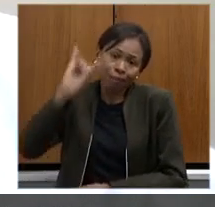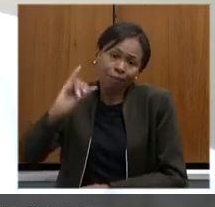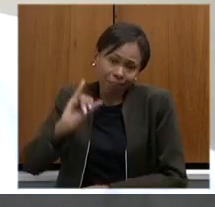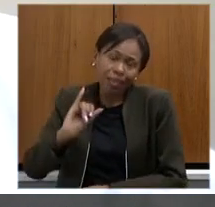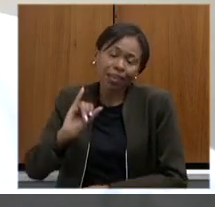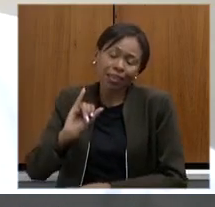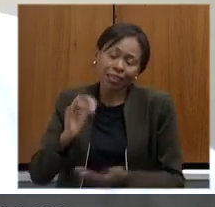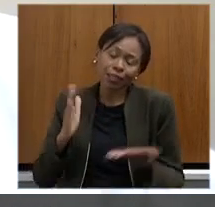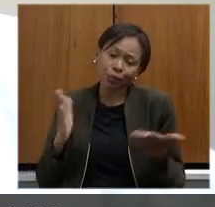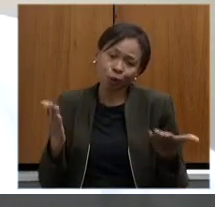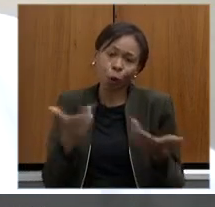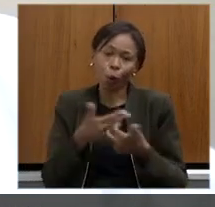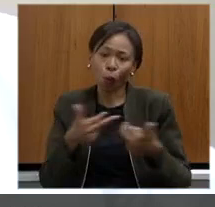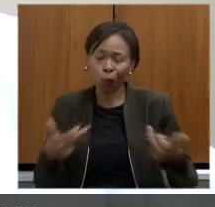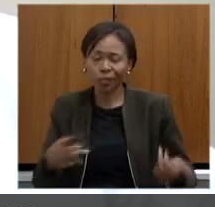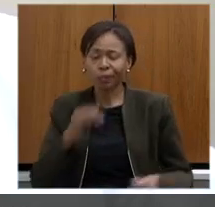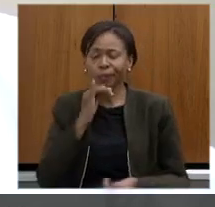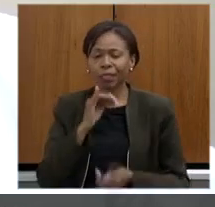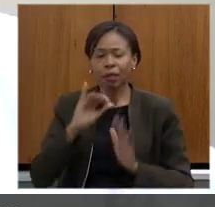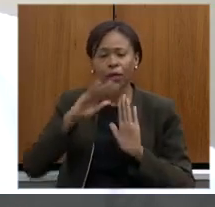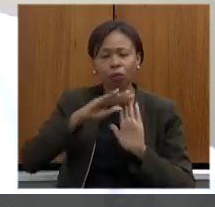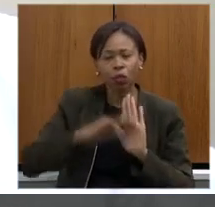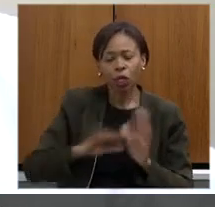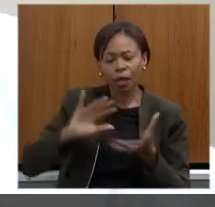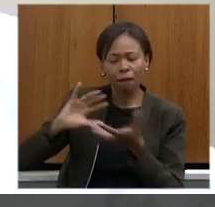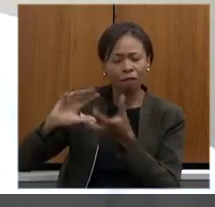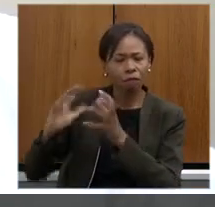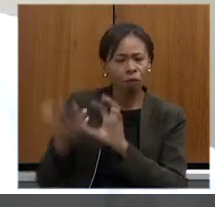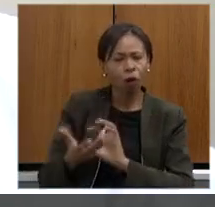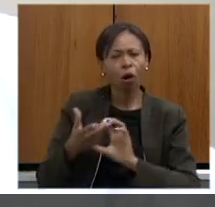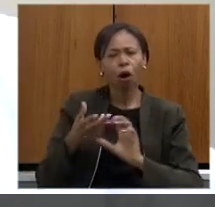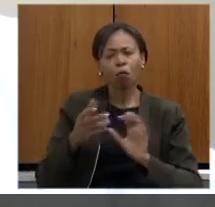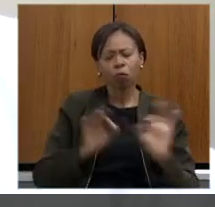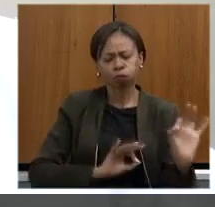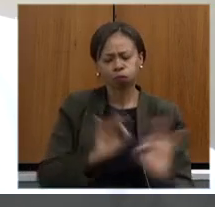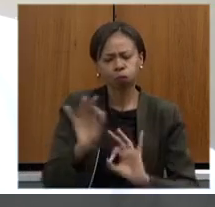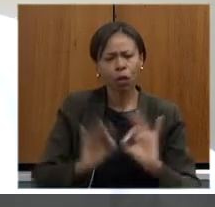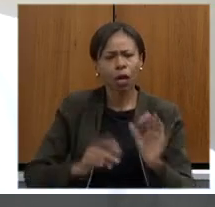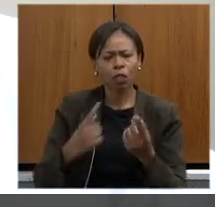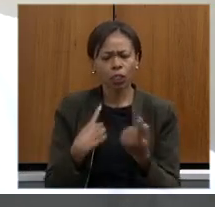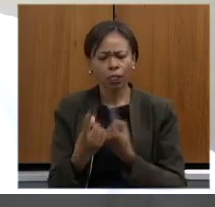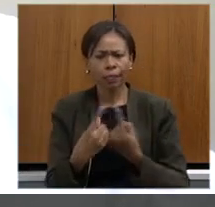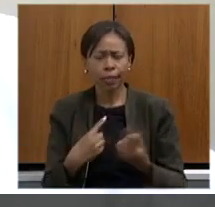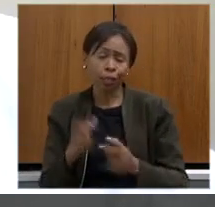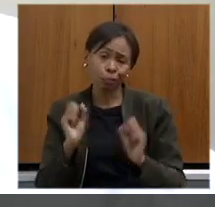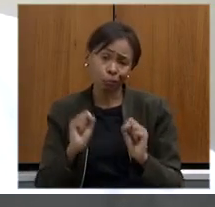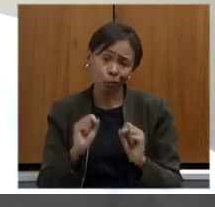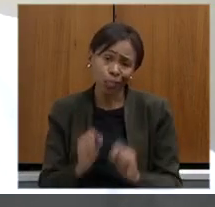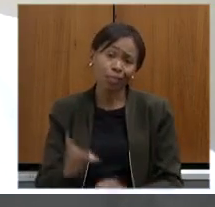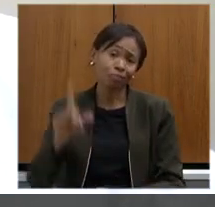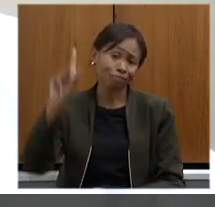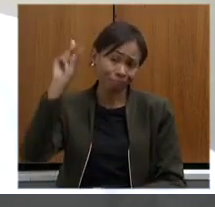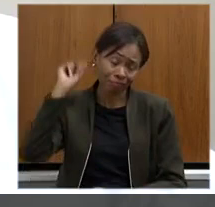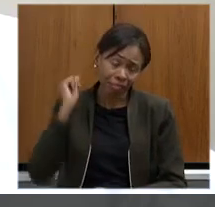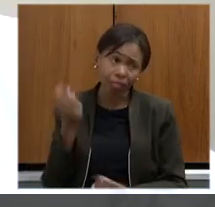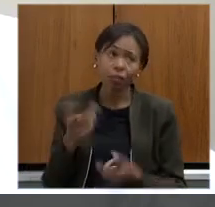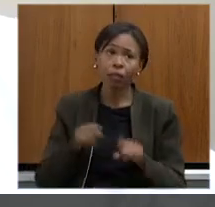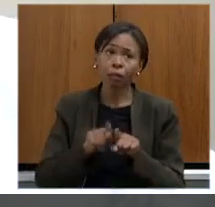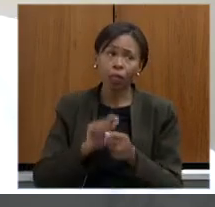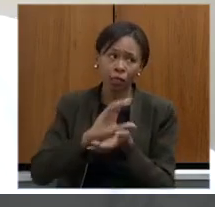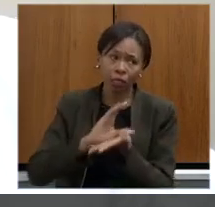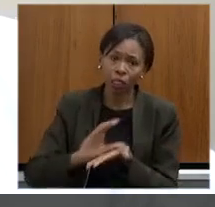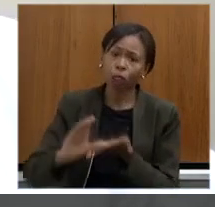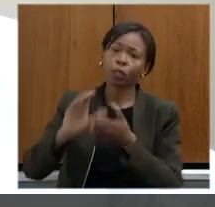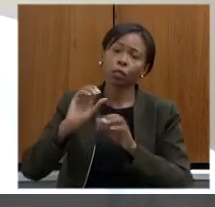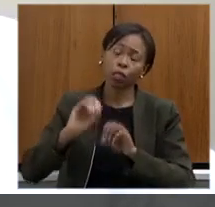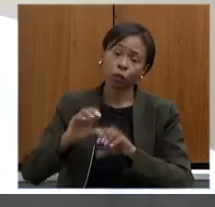programas como a manutenção reforma e ampliação de estradas já tá rodando há muito mais tempo de investimento de educação também